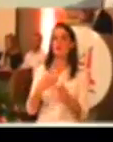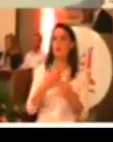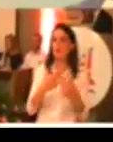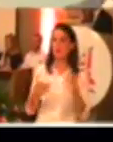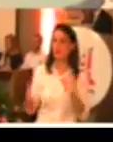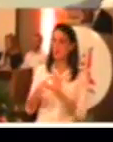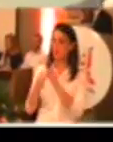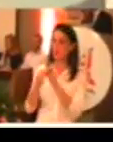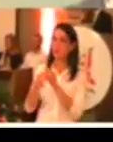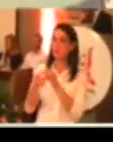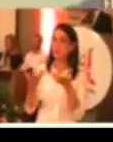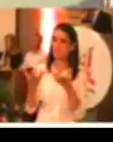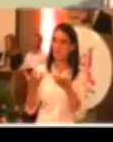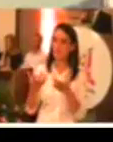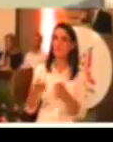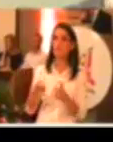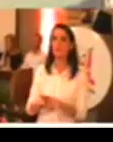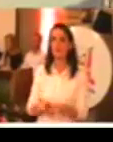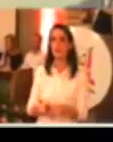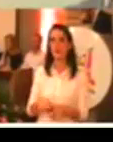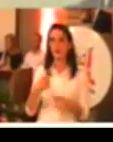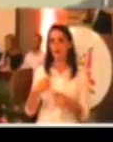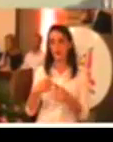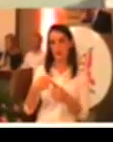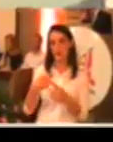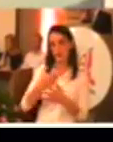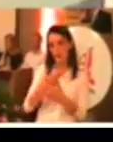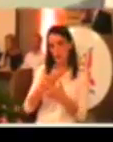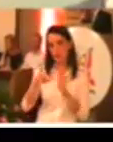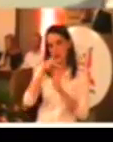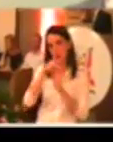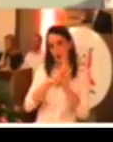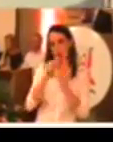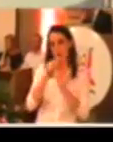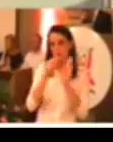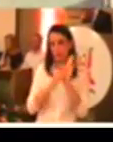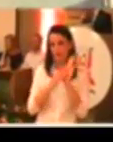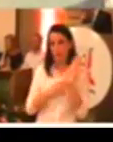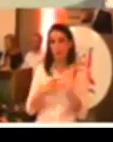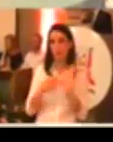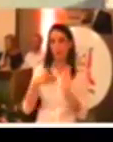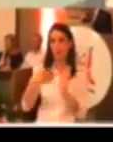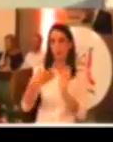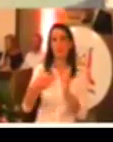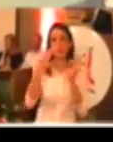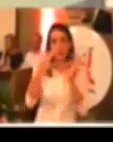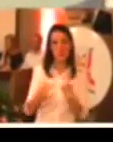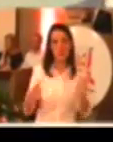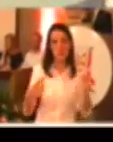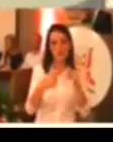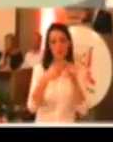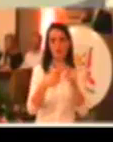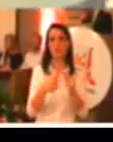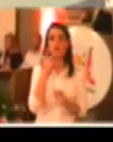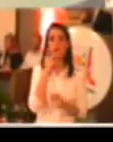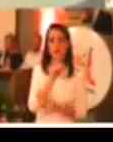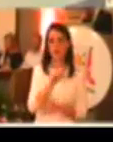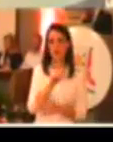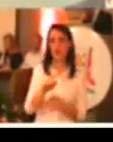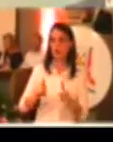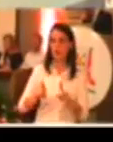estabelecermos parcerias para que as ações idealizadas, empreendidas aqui